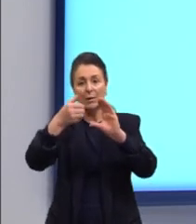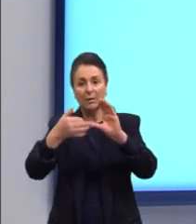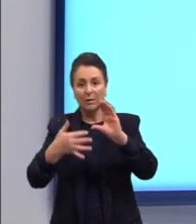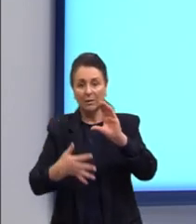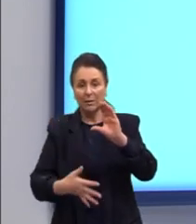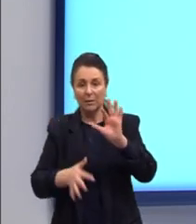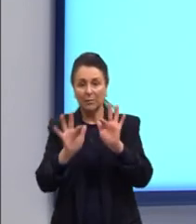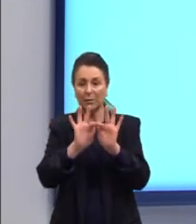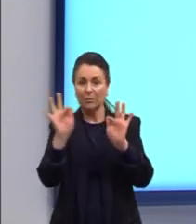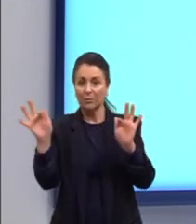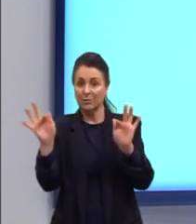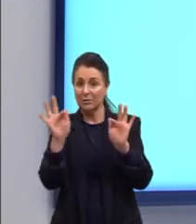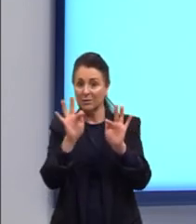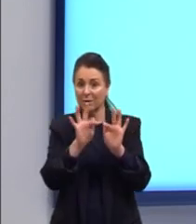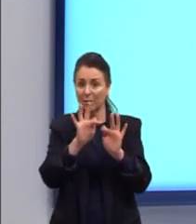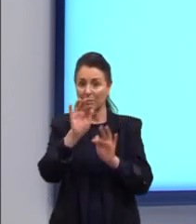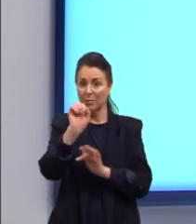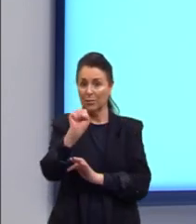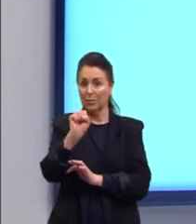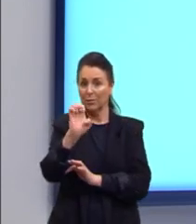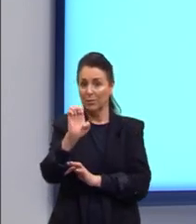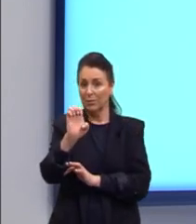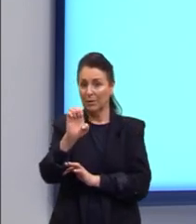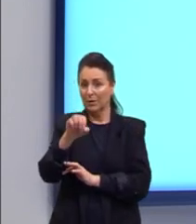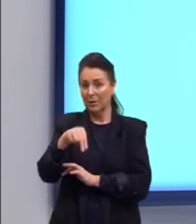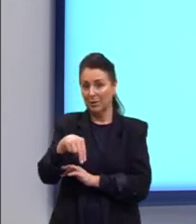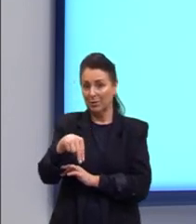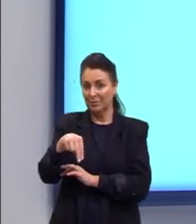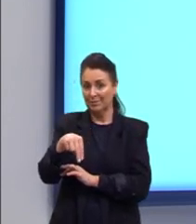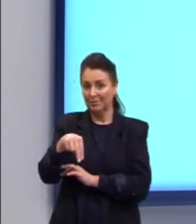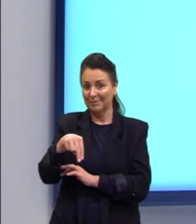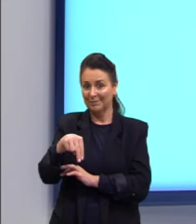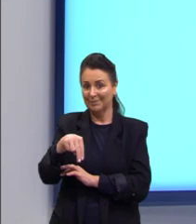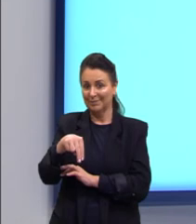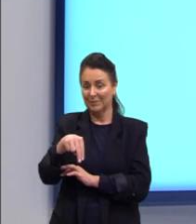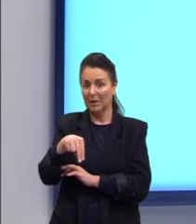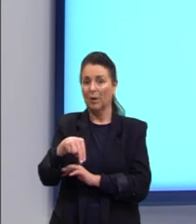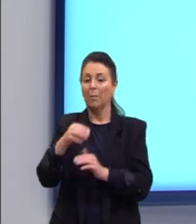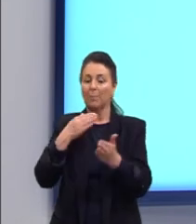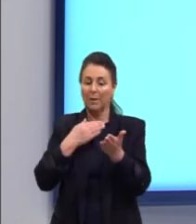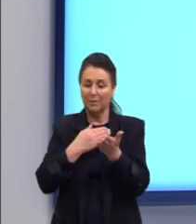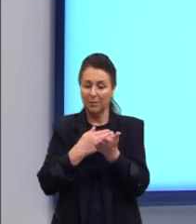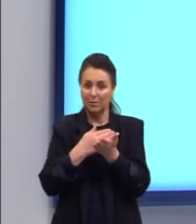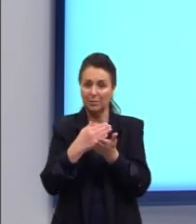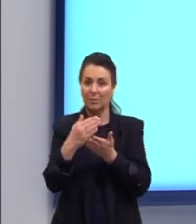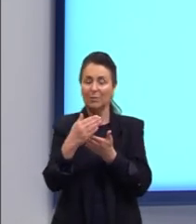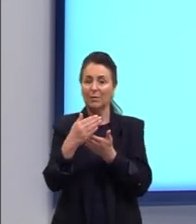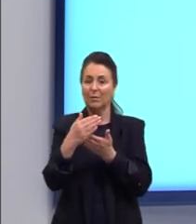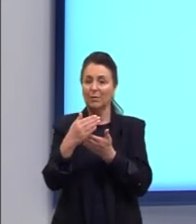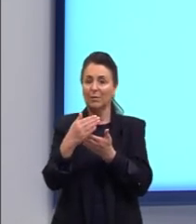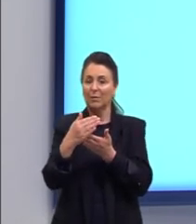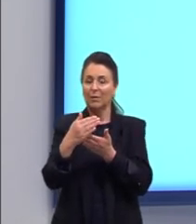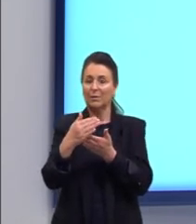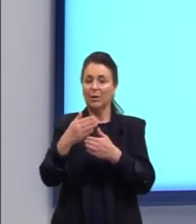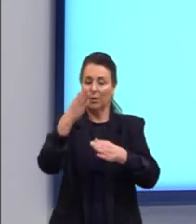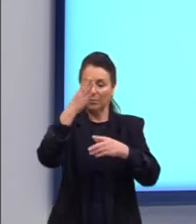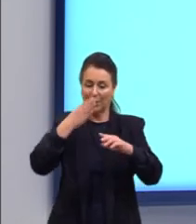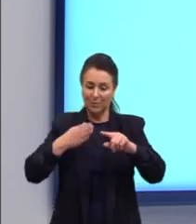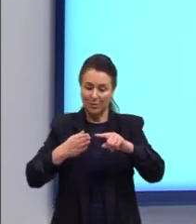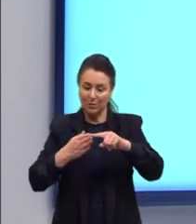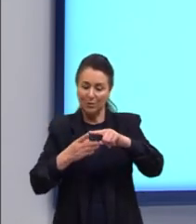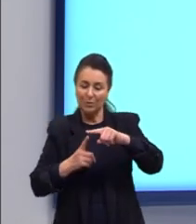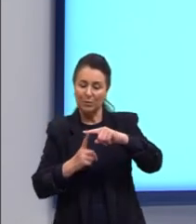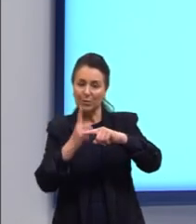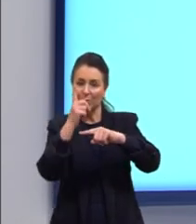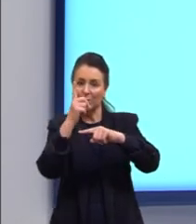seno passou pela origem é uma função seno então nós teríamos sendo de um ângulo mas ainda